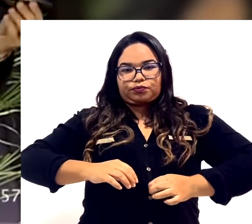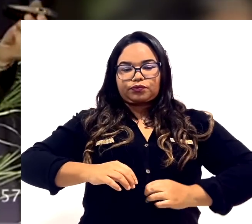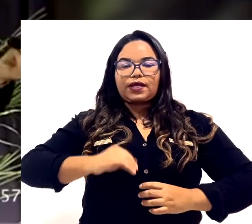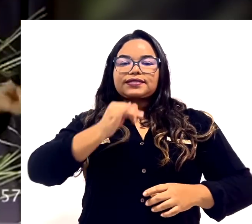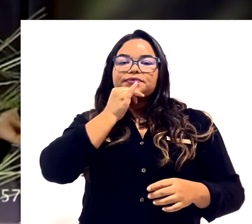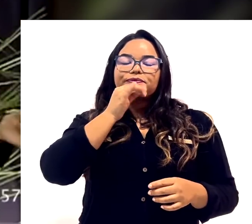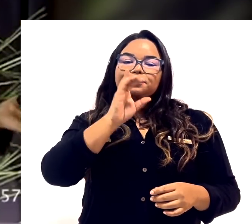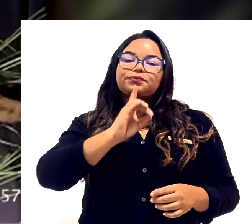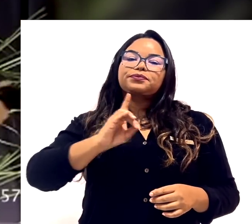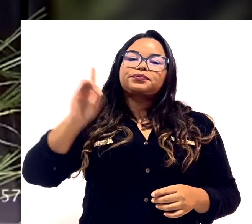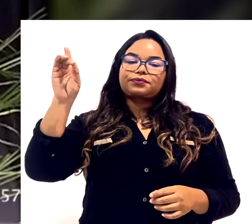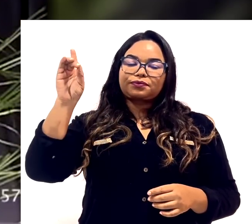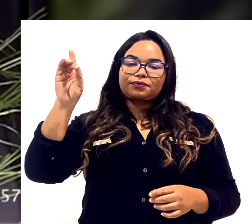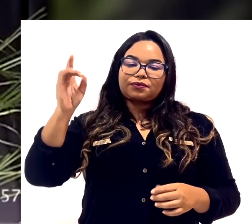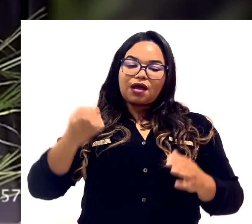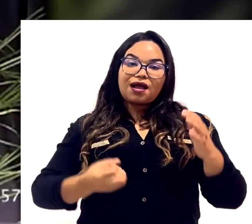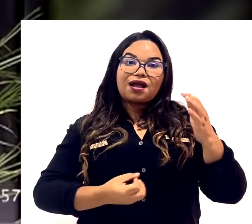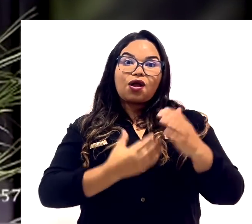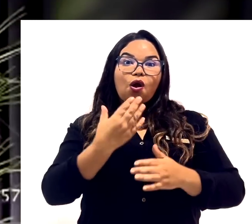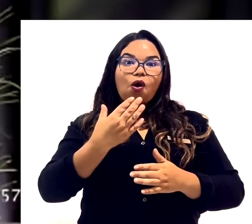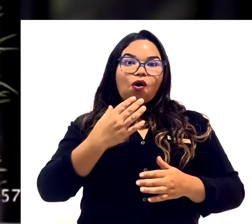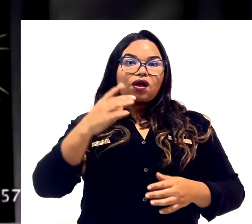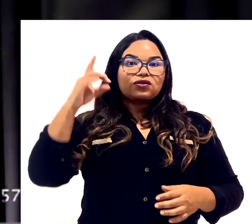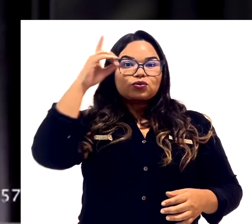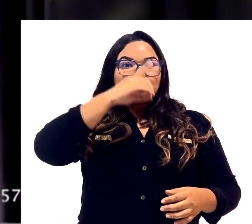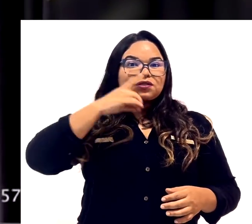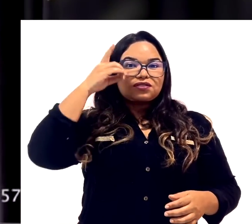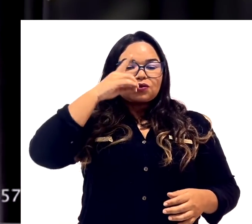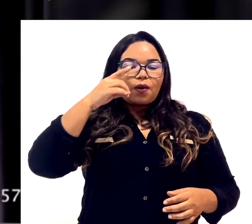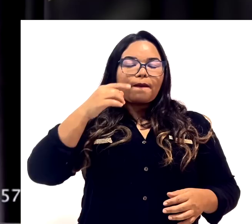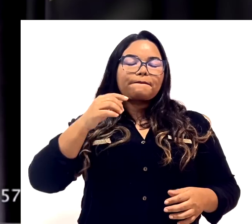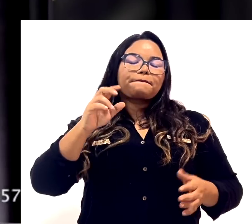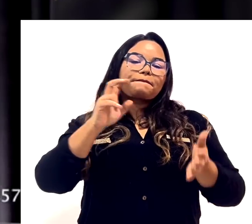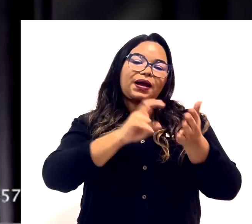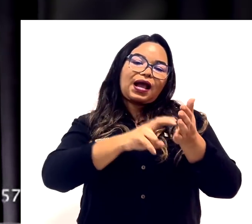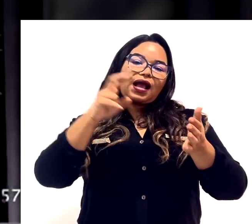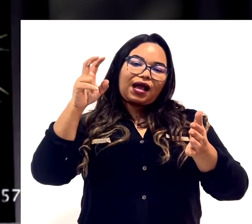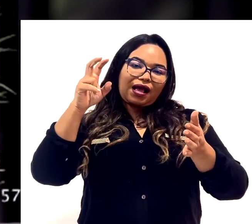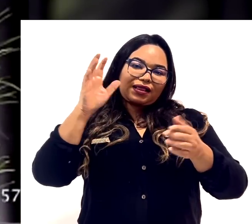Deus estabeleceu o tempo porque foi tarde de manhã o primeiro dia,